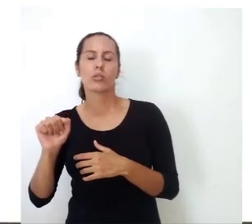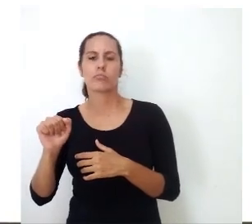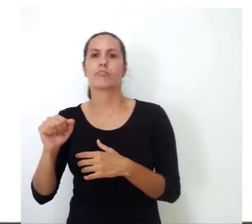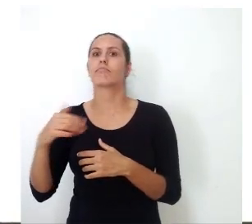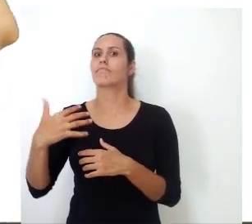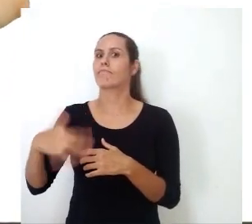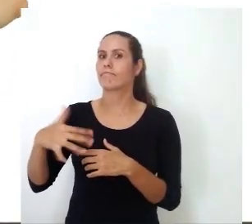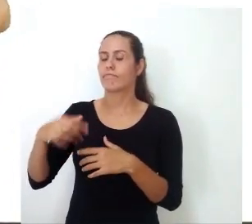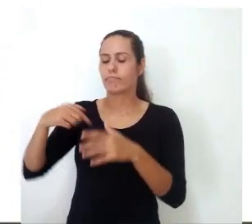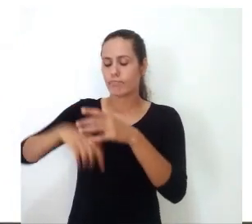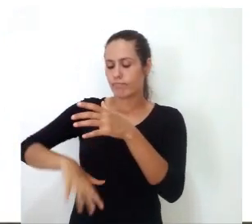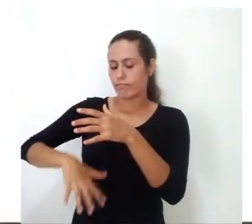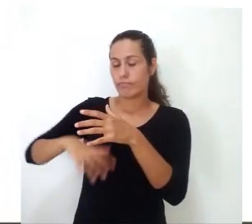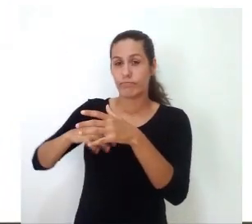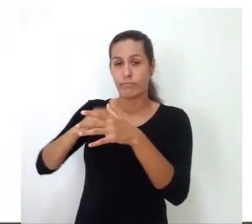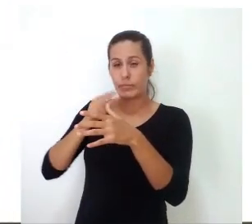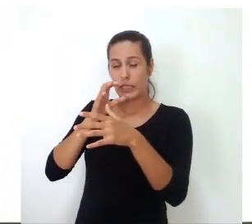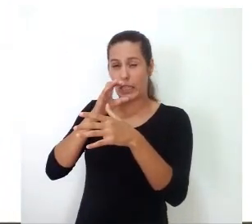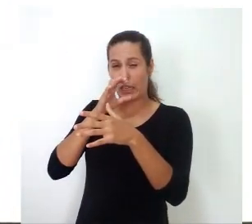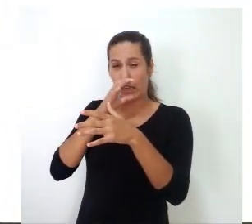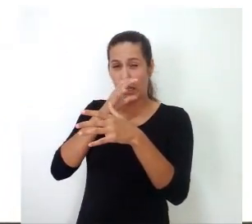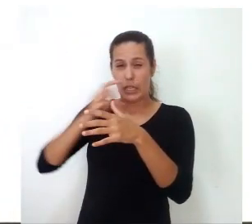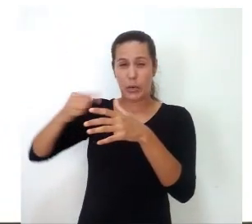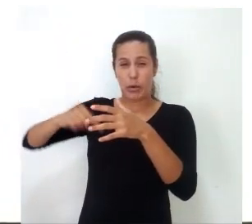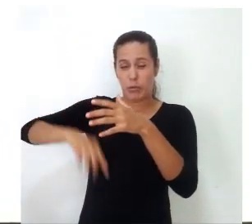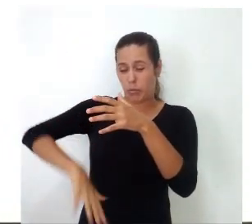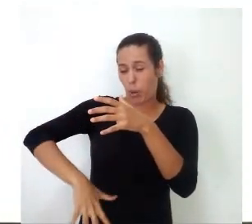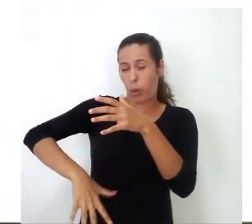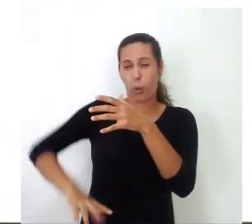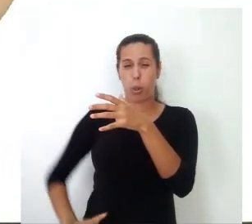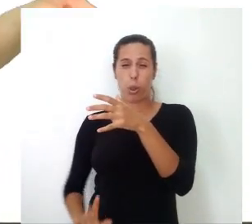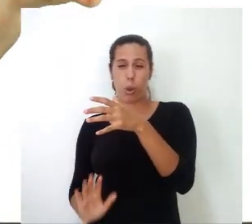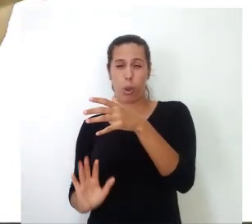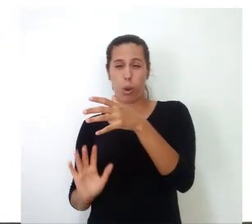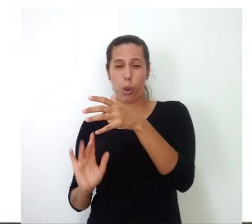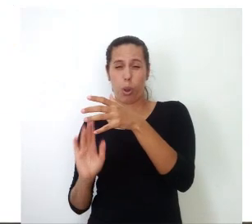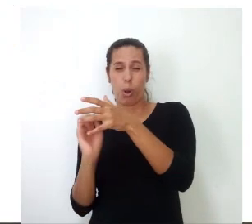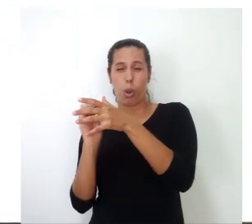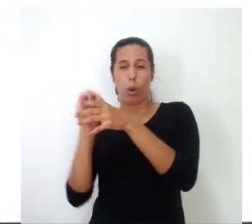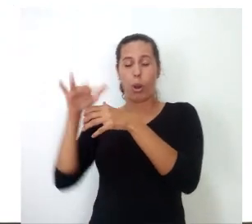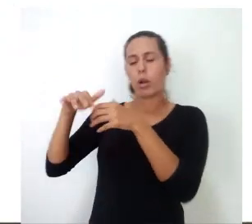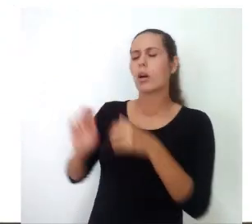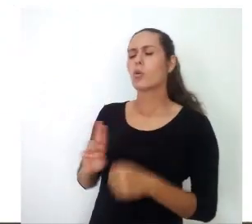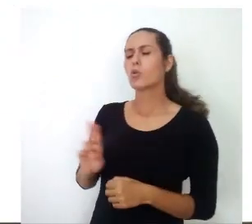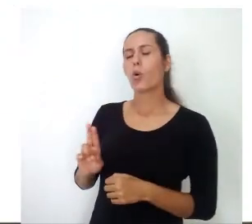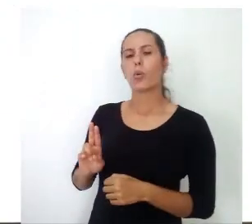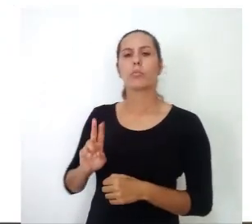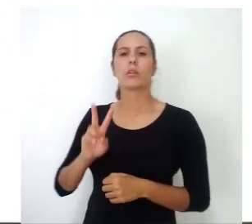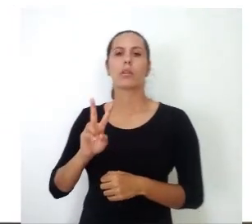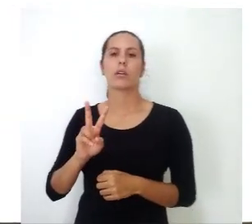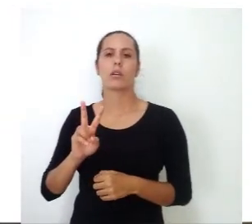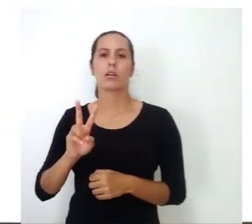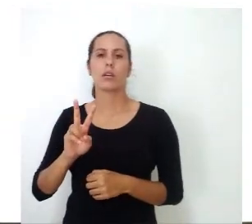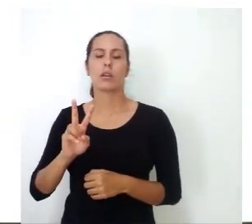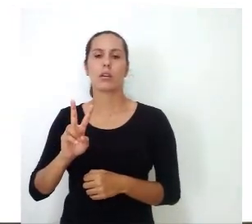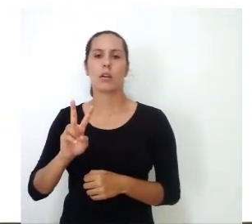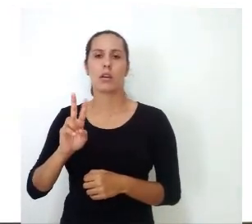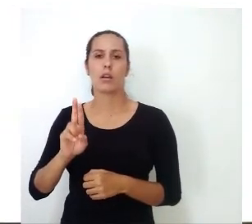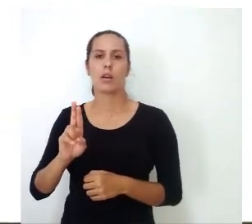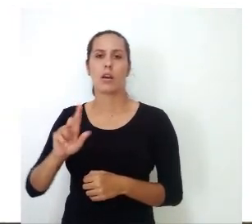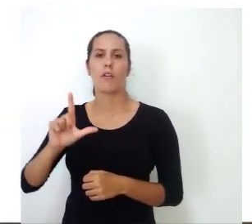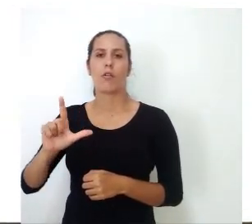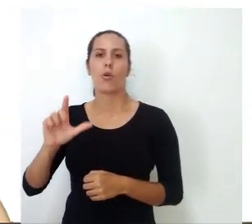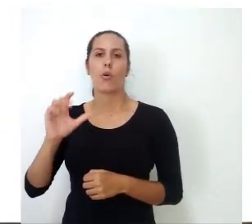o magma ele sai do interior até a superfície, eu tenho isso, um fenômeno chamado